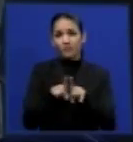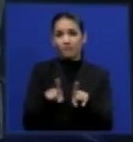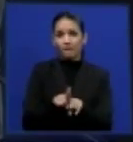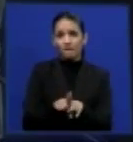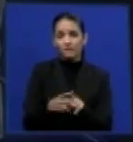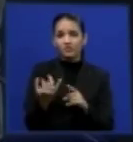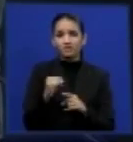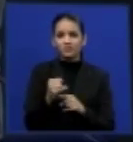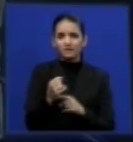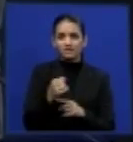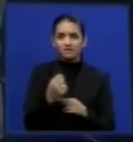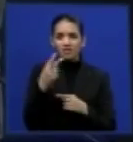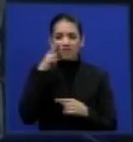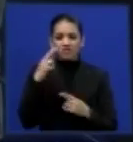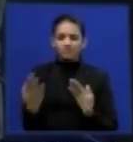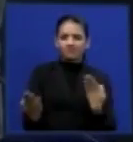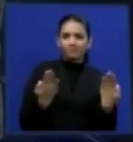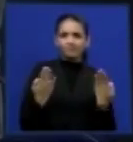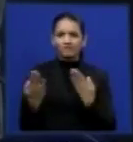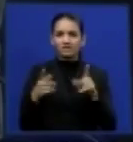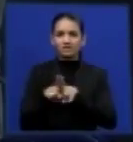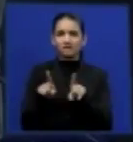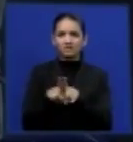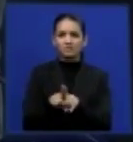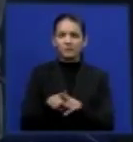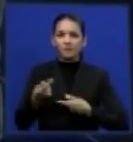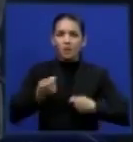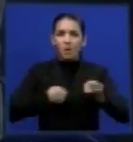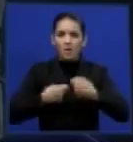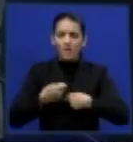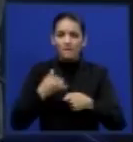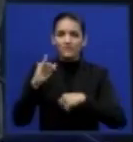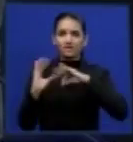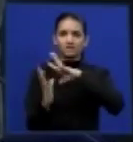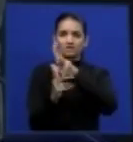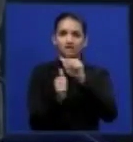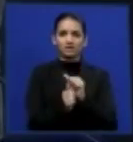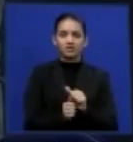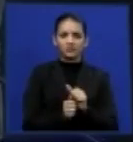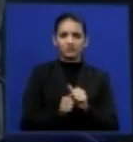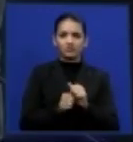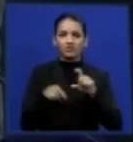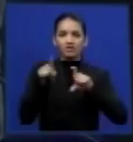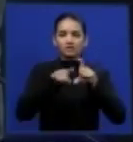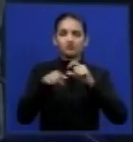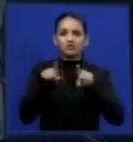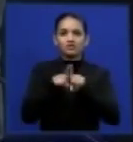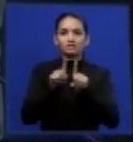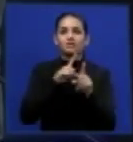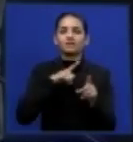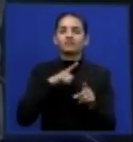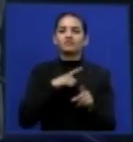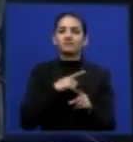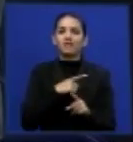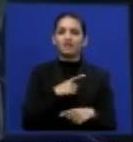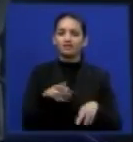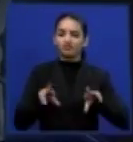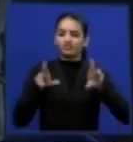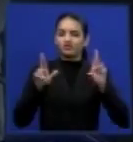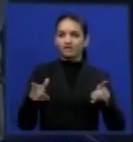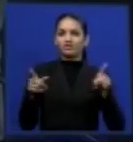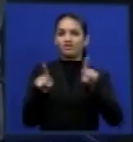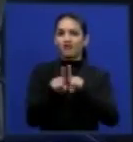simples o comércio internacional de pneus usados e reformados encontra-se no centro de controvérsias nos planos